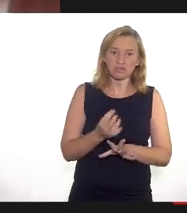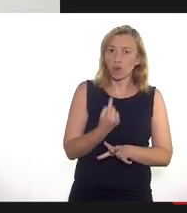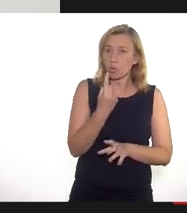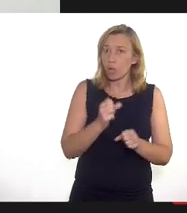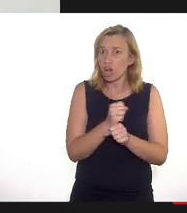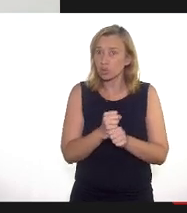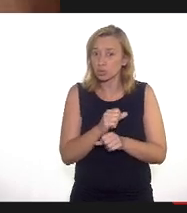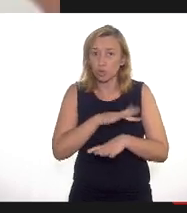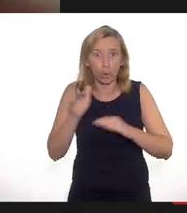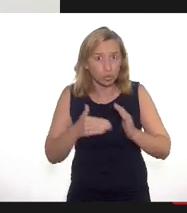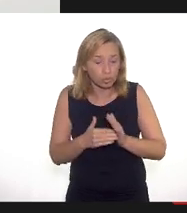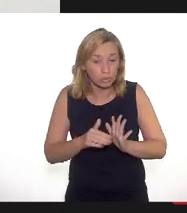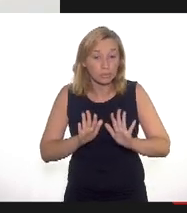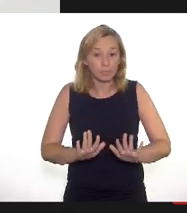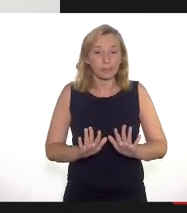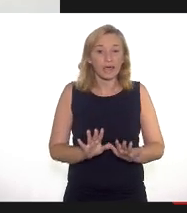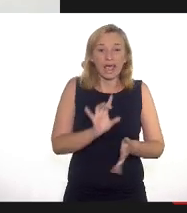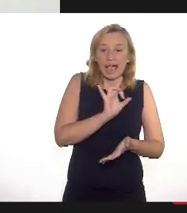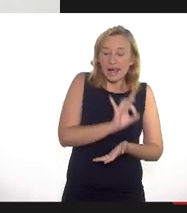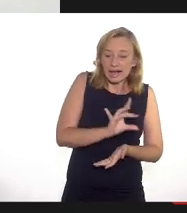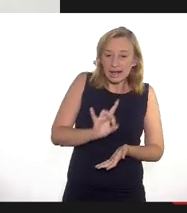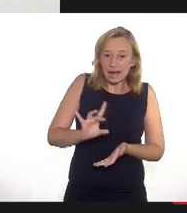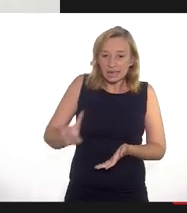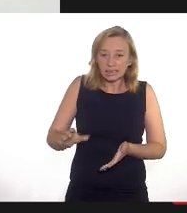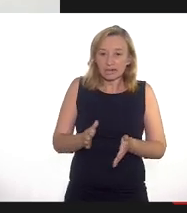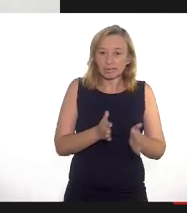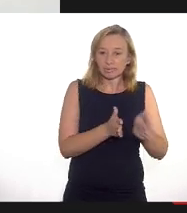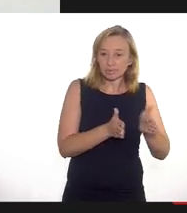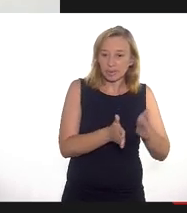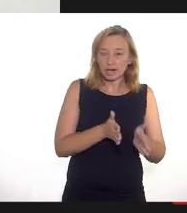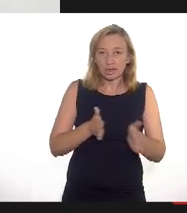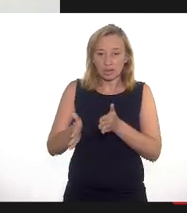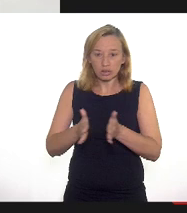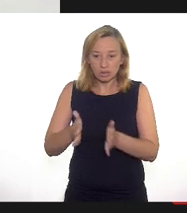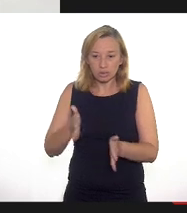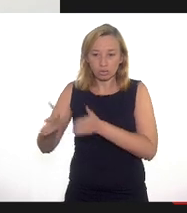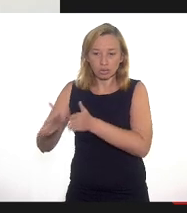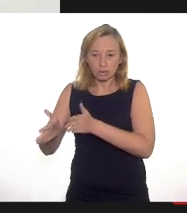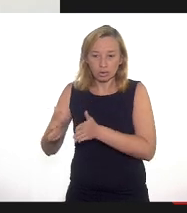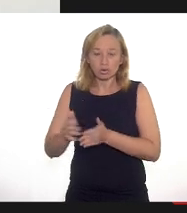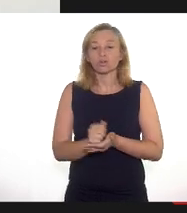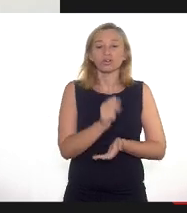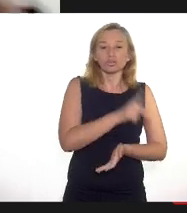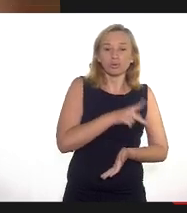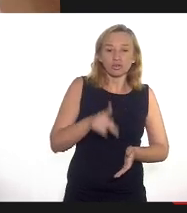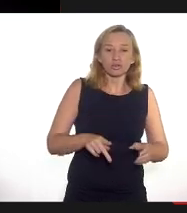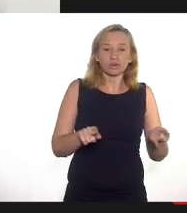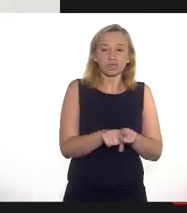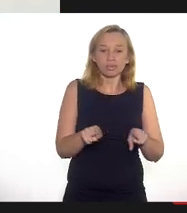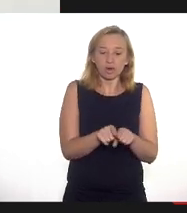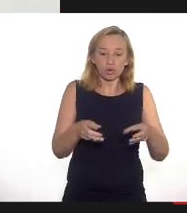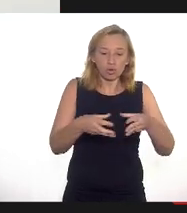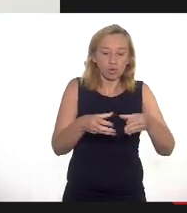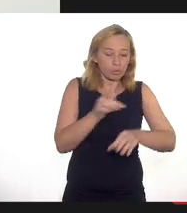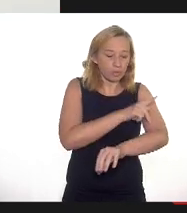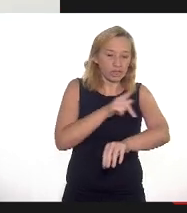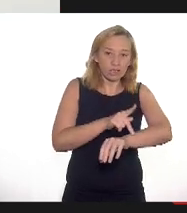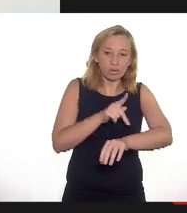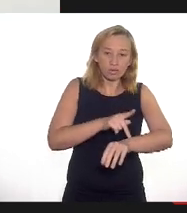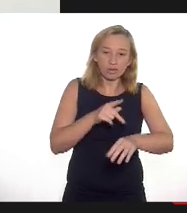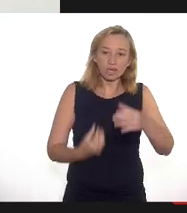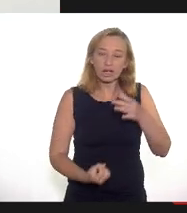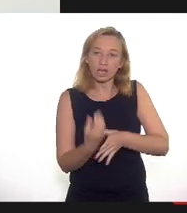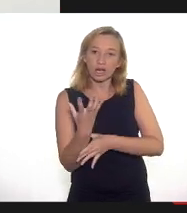inteiro. Então, a cada etapa, os professores e as suas equipes pedagógicas foram construindo uma